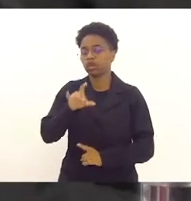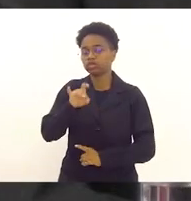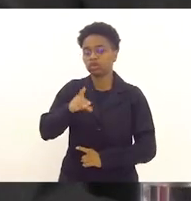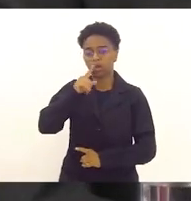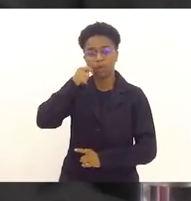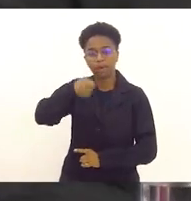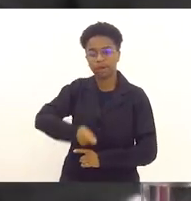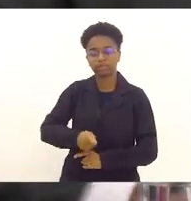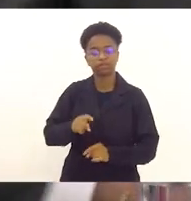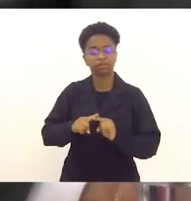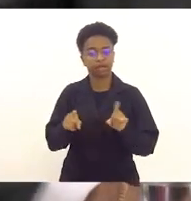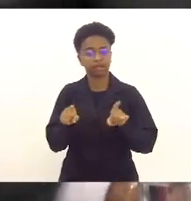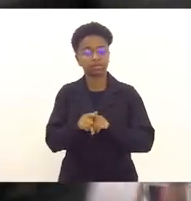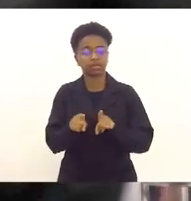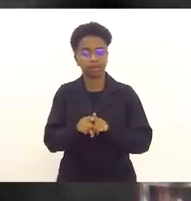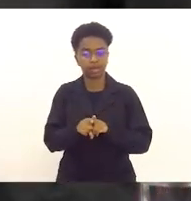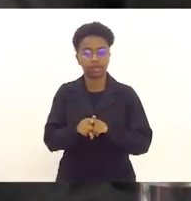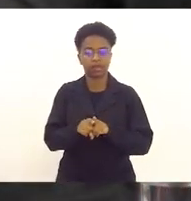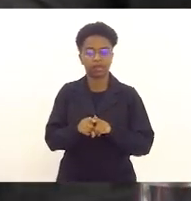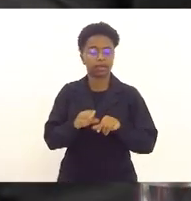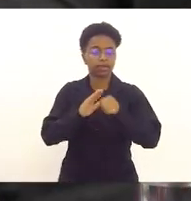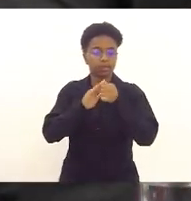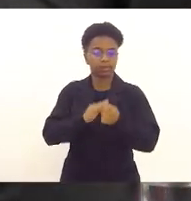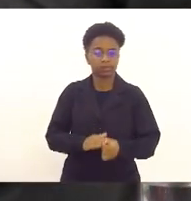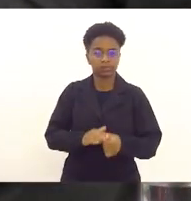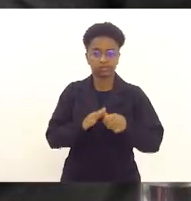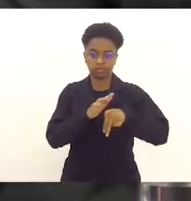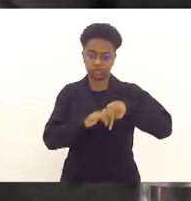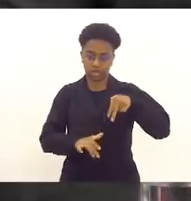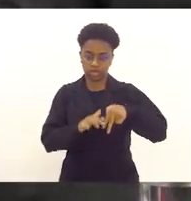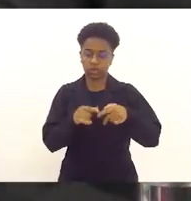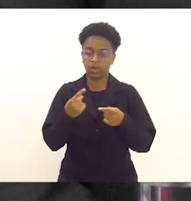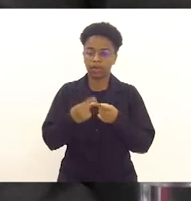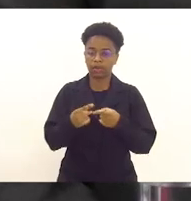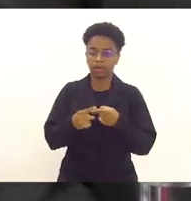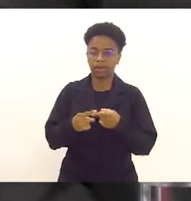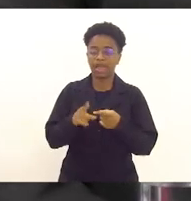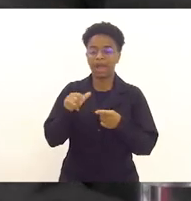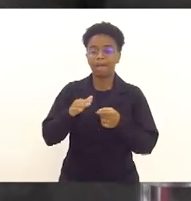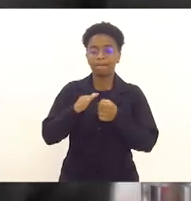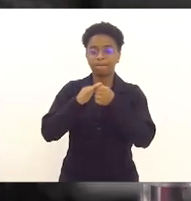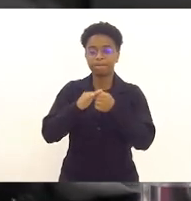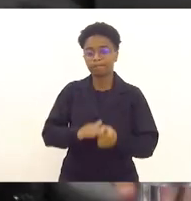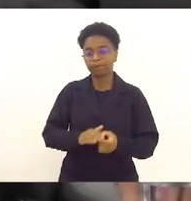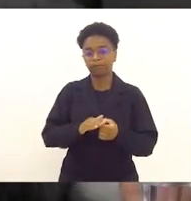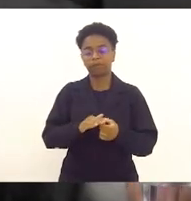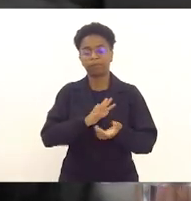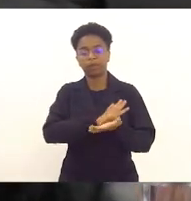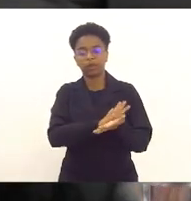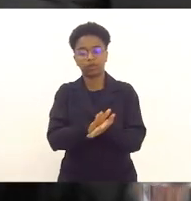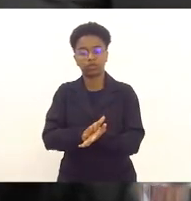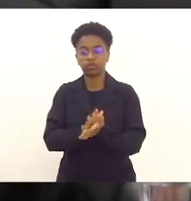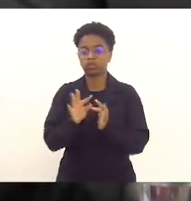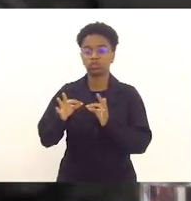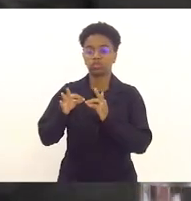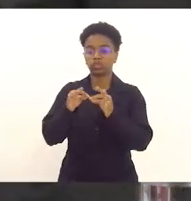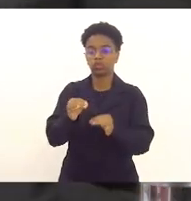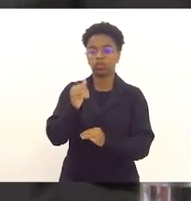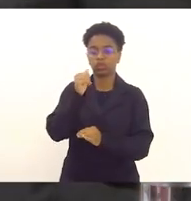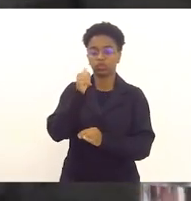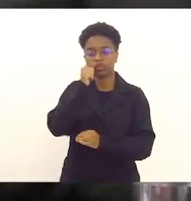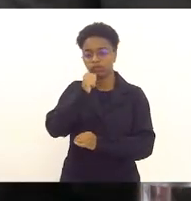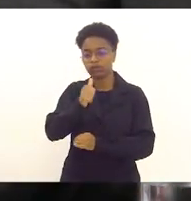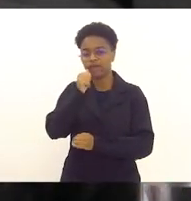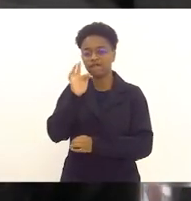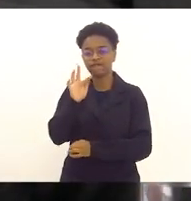machismo mas também o sexismo Né que é o preconceito em relação a tudo que é o feminino não apenas as mulheres mas a gente acabou